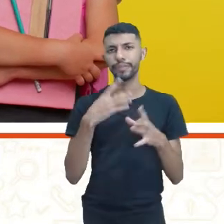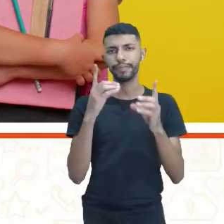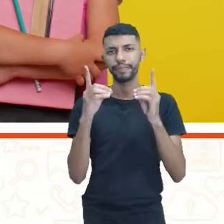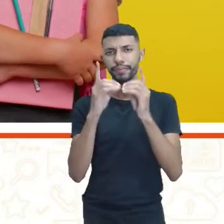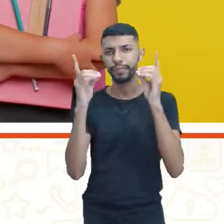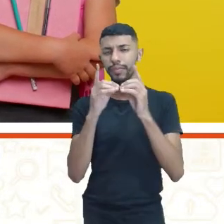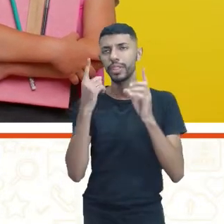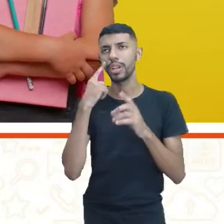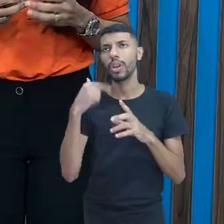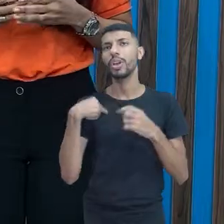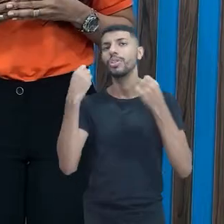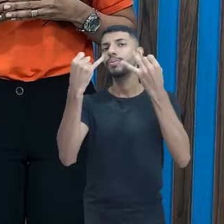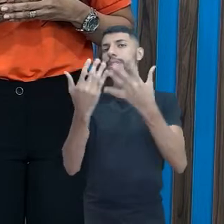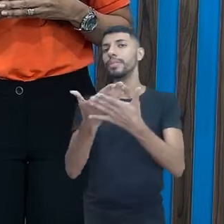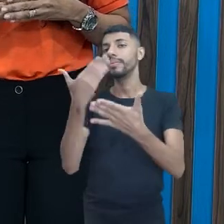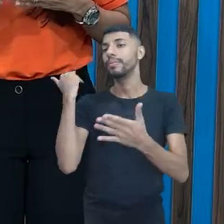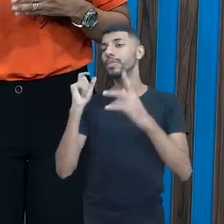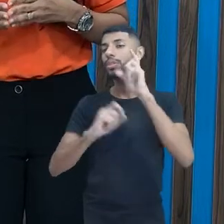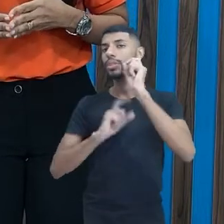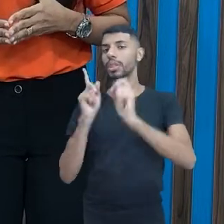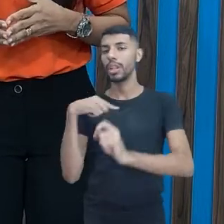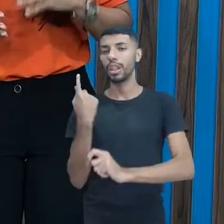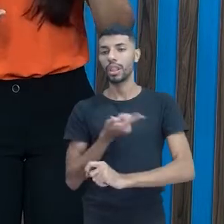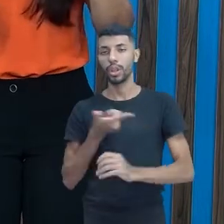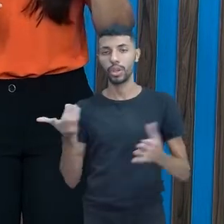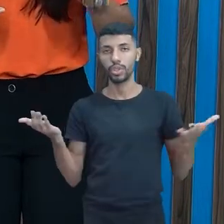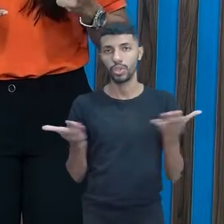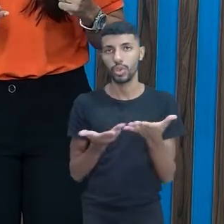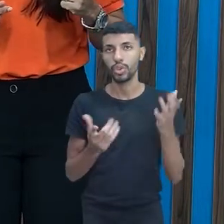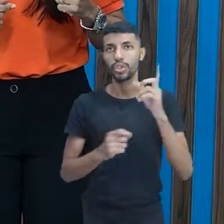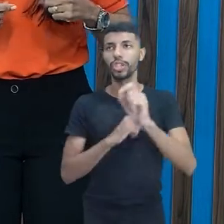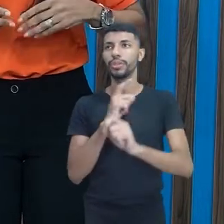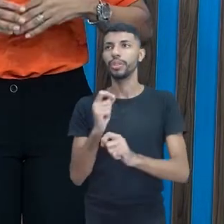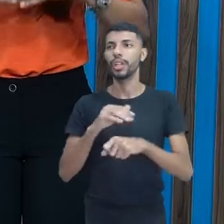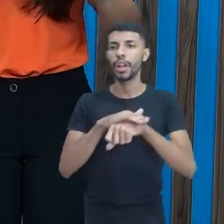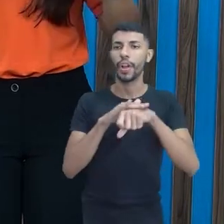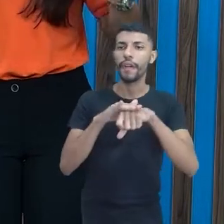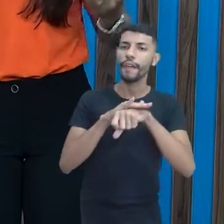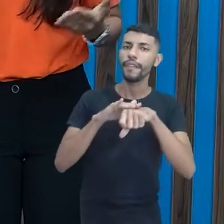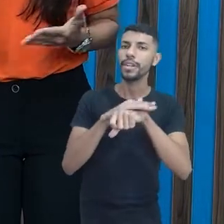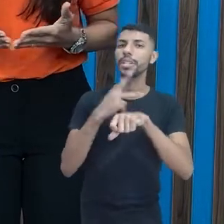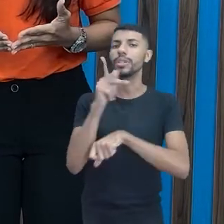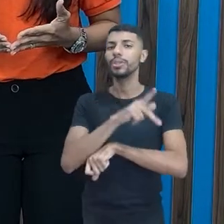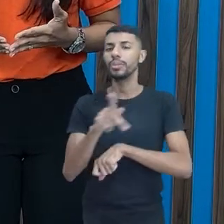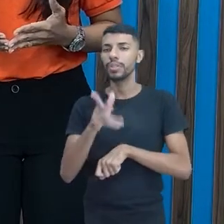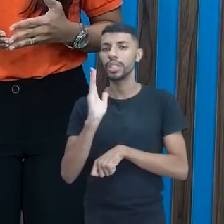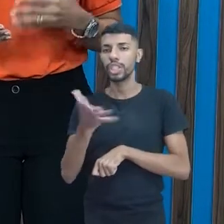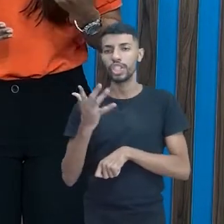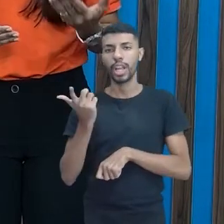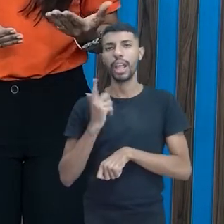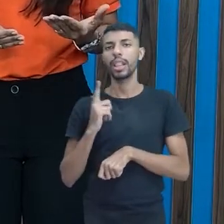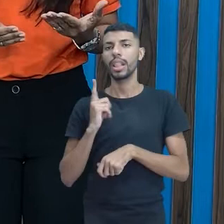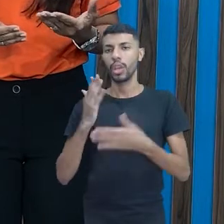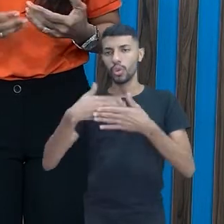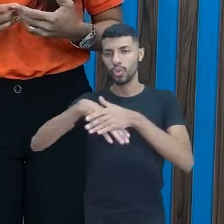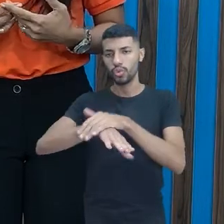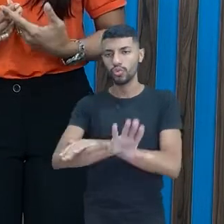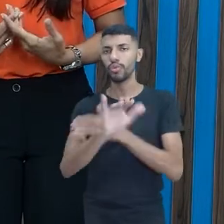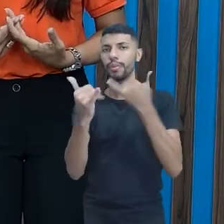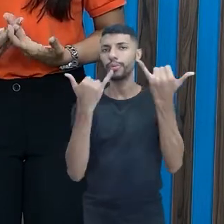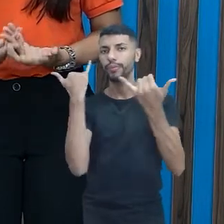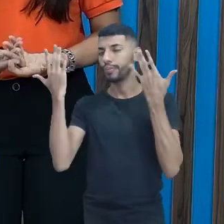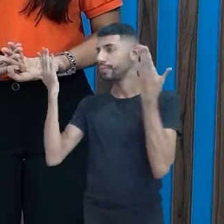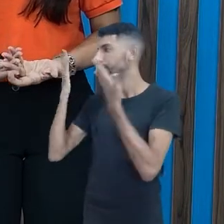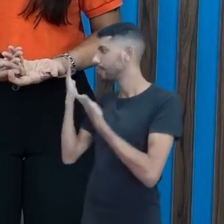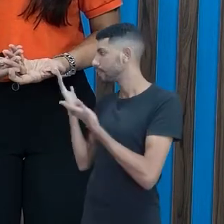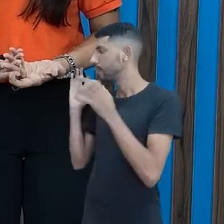disse anteriormente, a gente hoje está conversando com os professores, que já estão familiarizados com esse tipo de informação, mas a gente